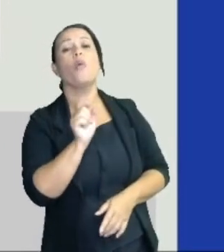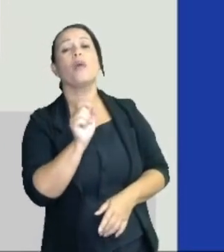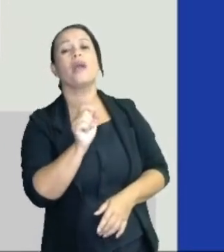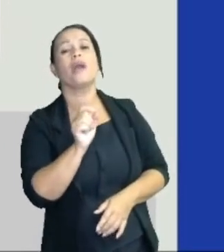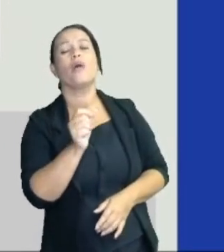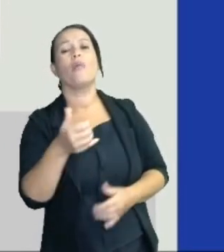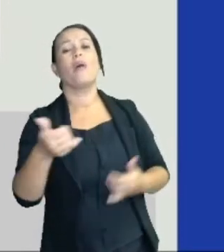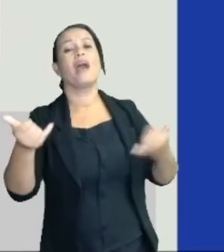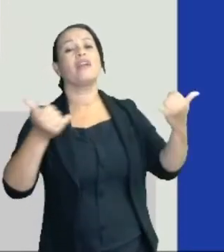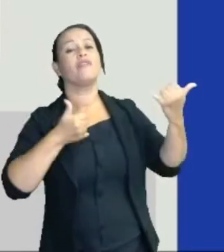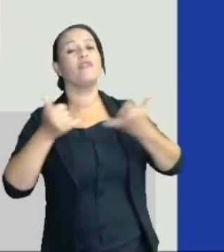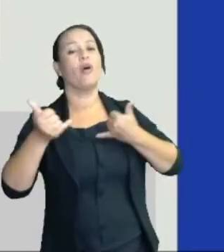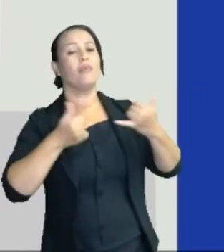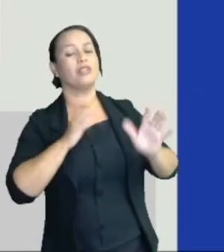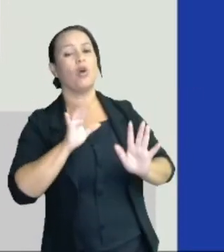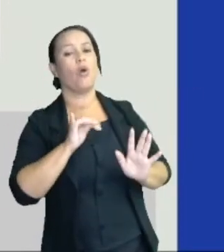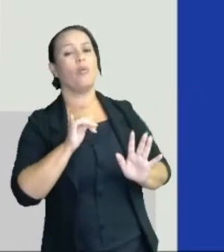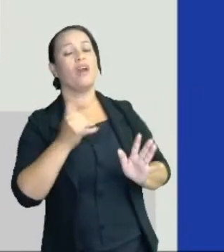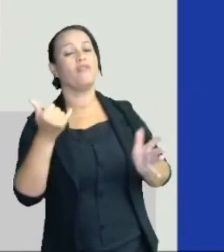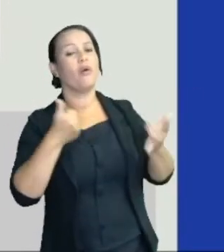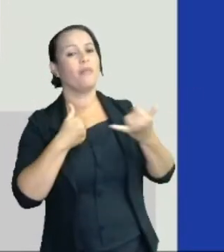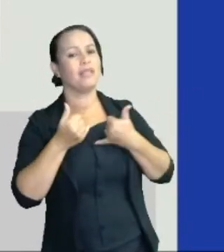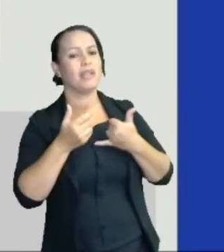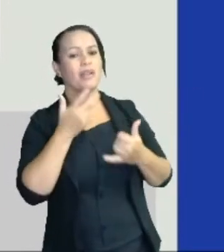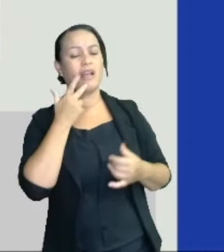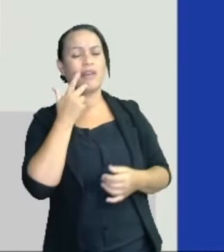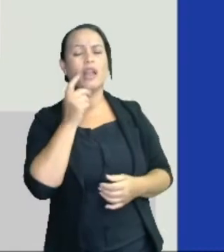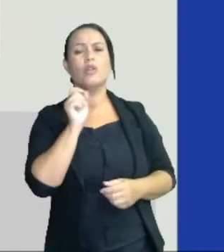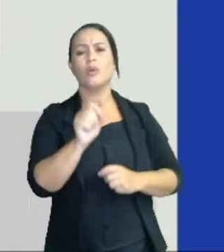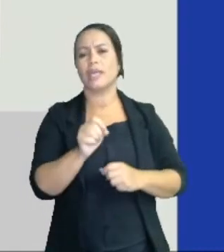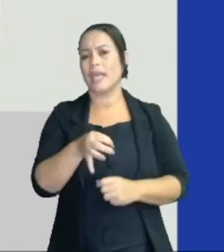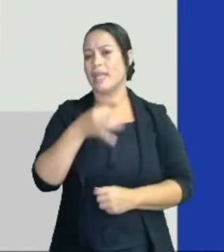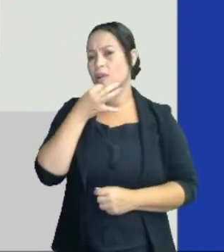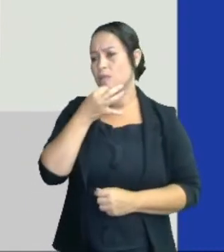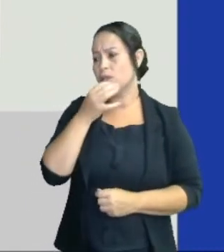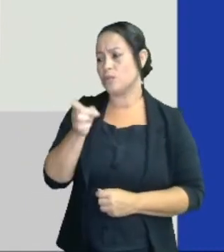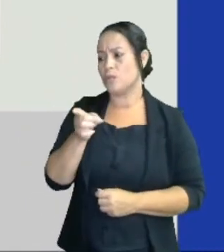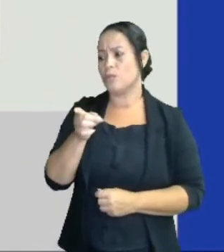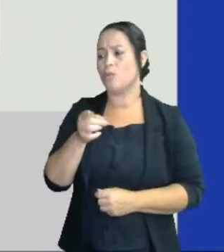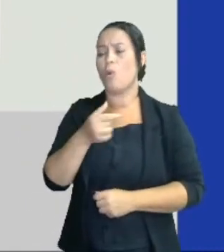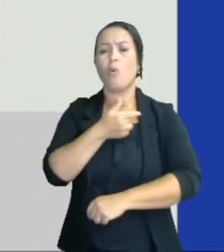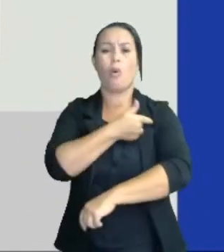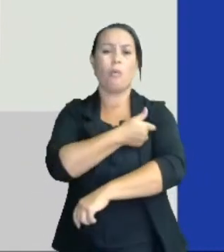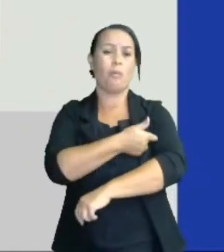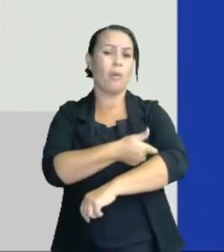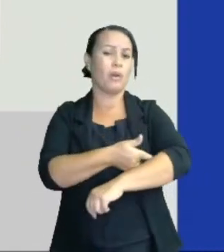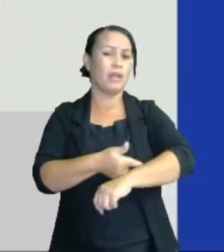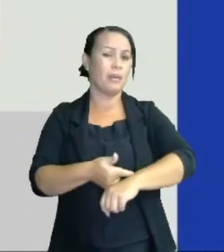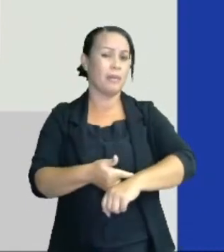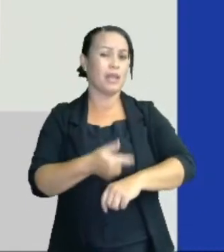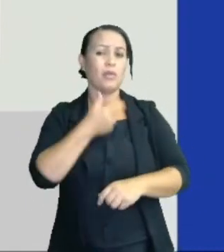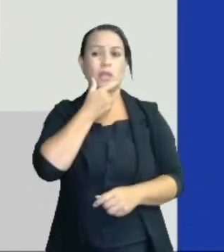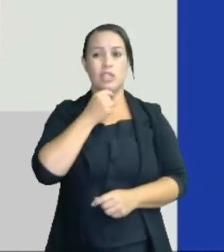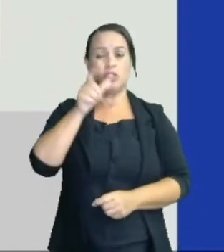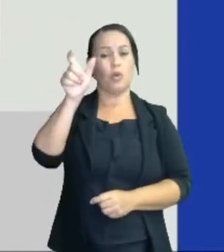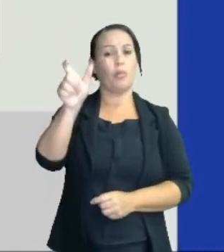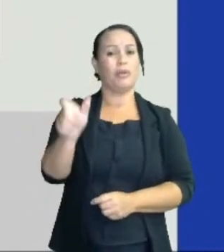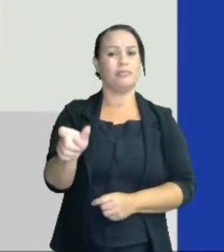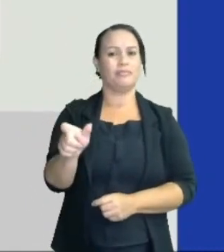informação. Então, esse cartoon, ele está criticando o comportamento deste